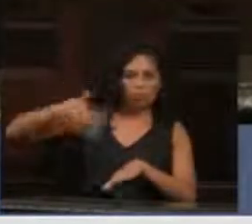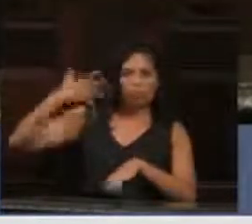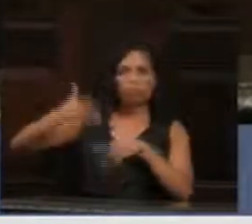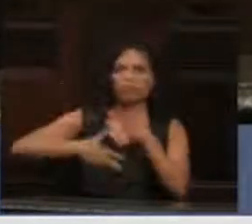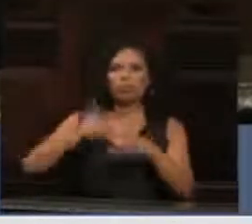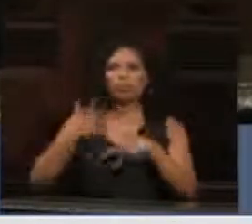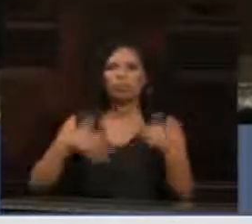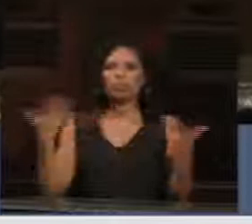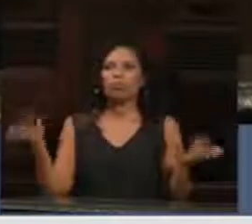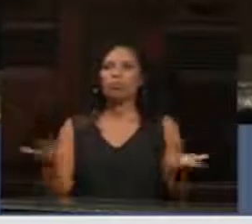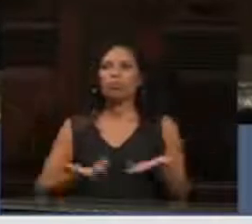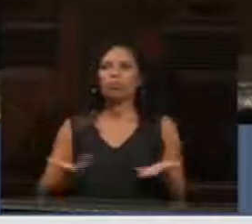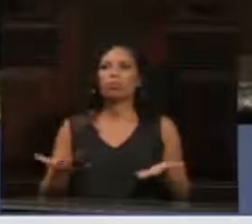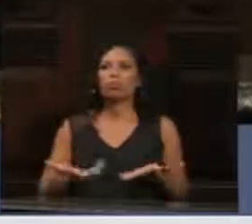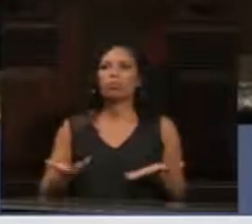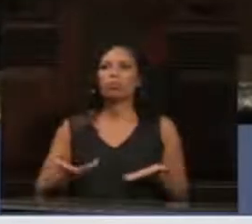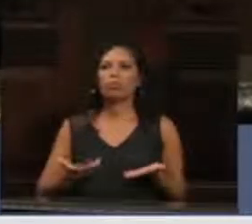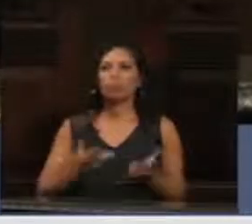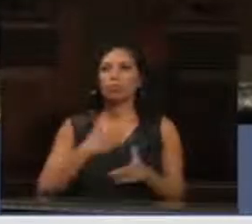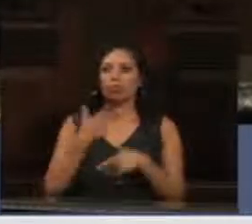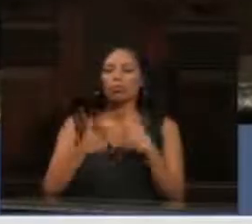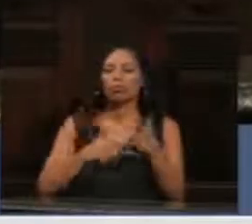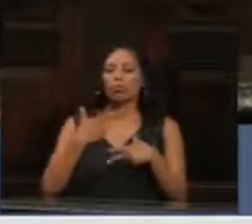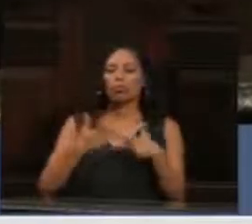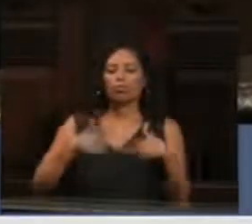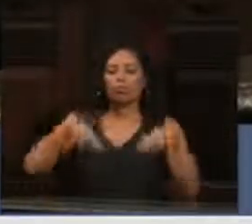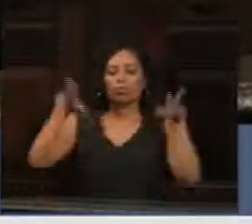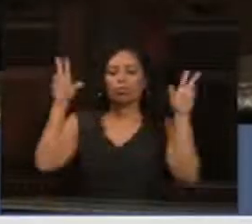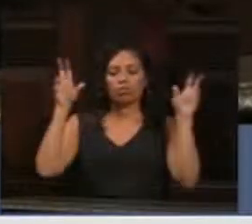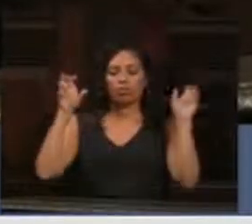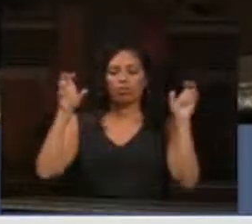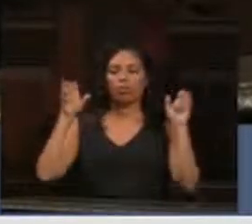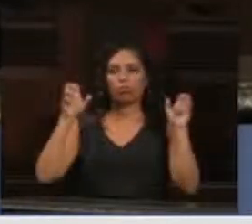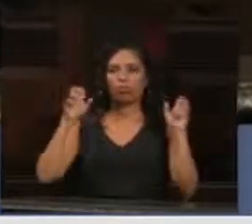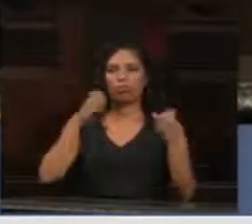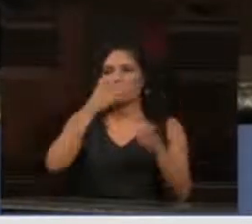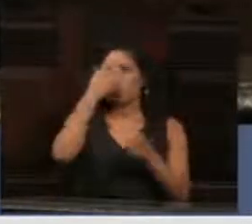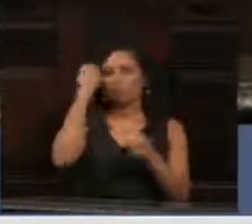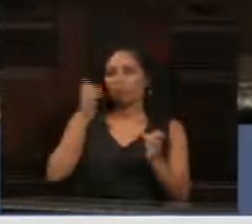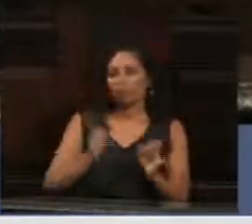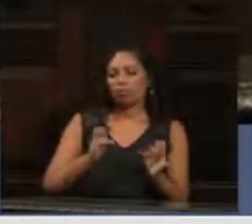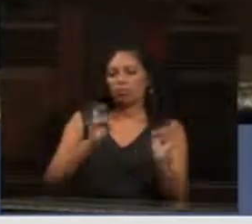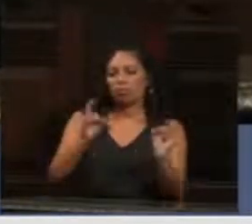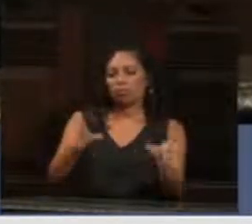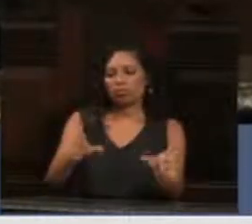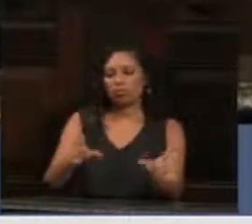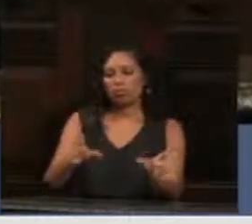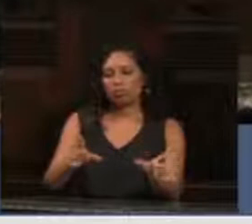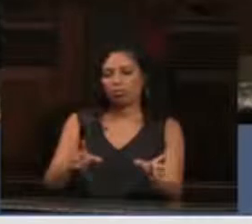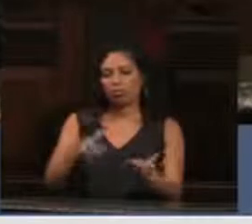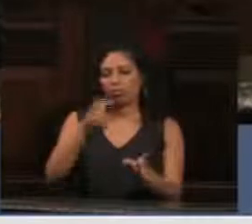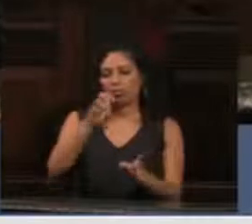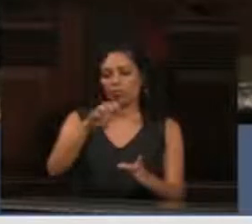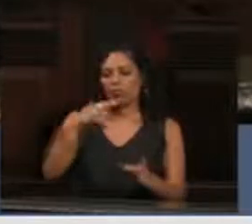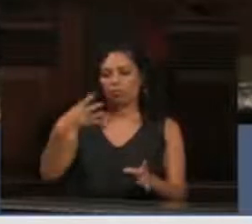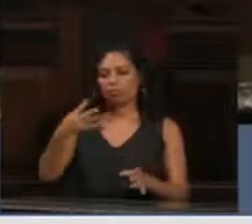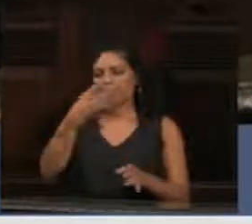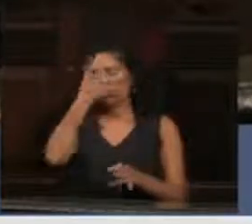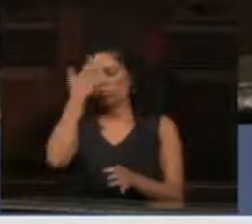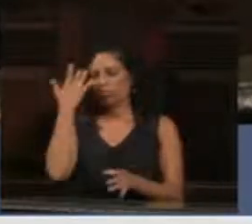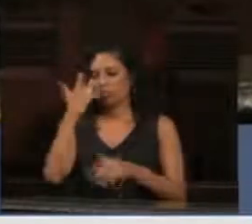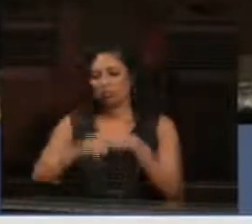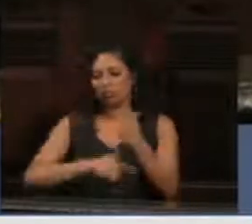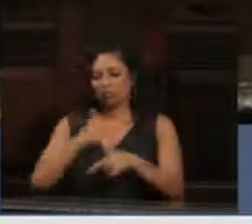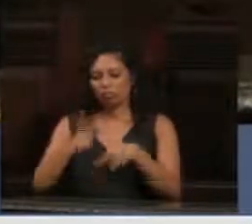tribuna, no que diz respeito à demissão de 54 trabalhadores